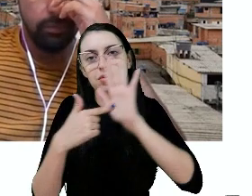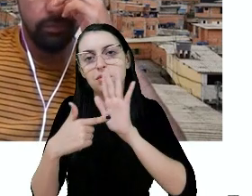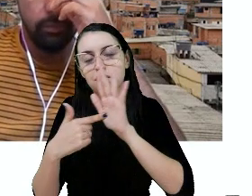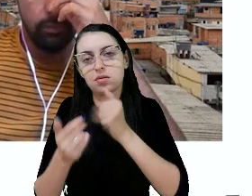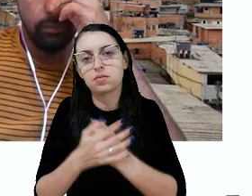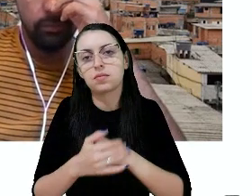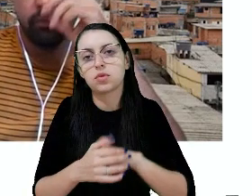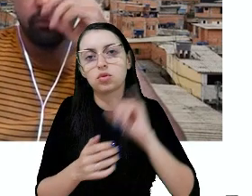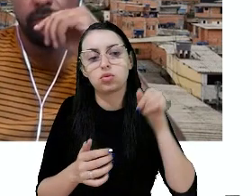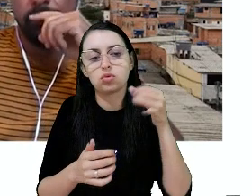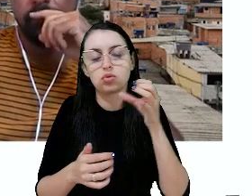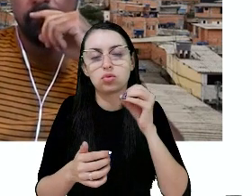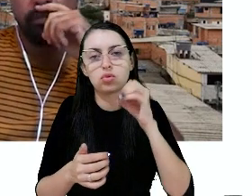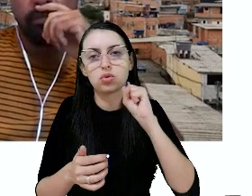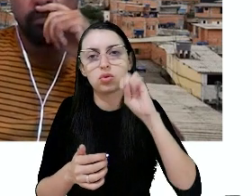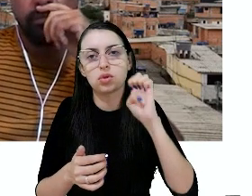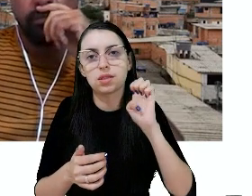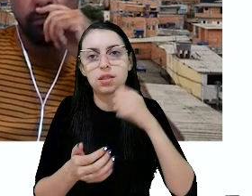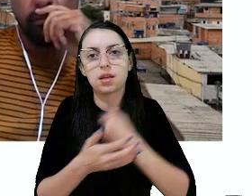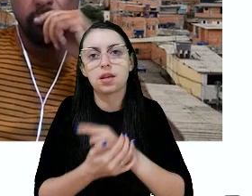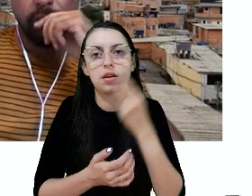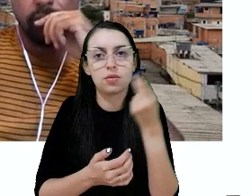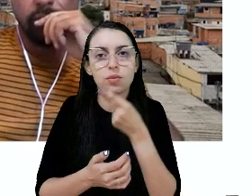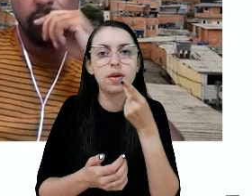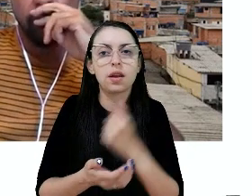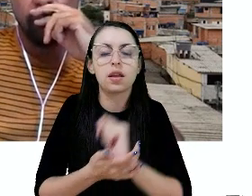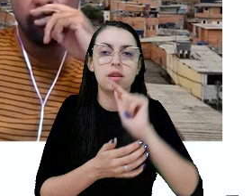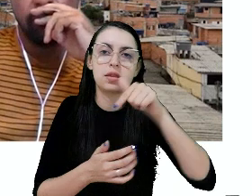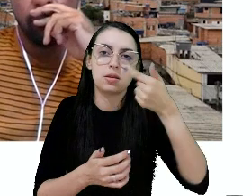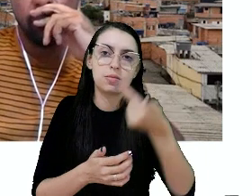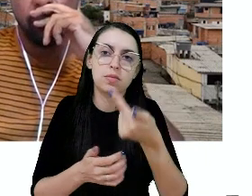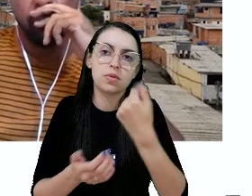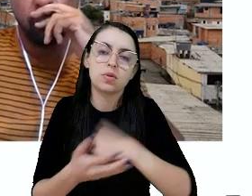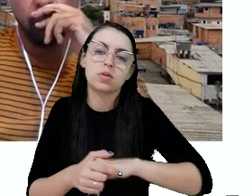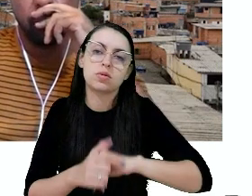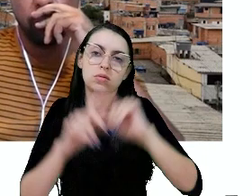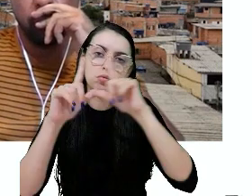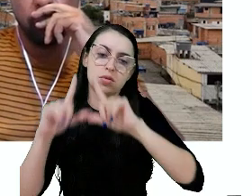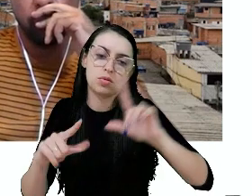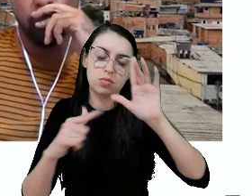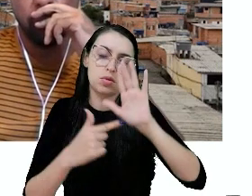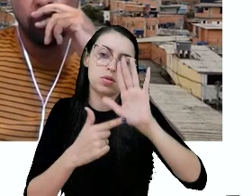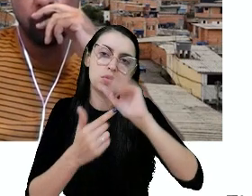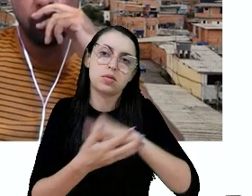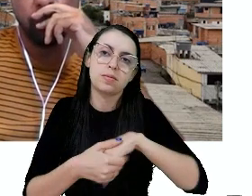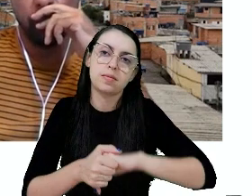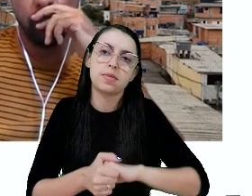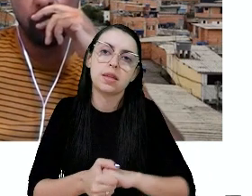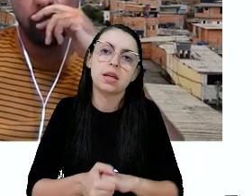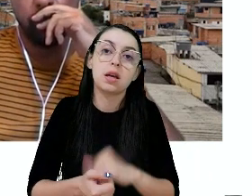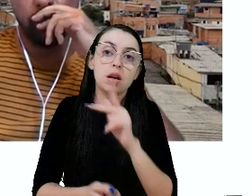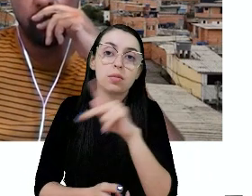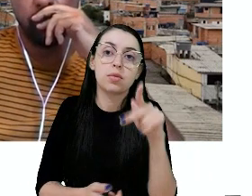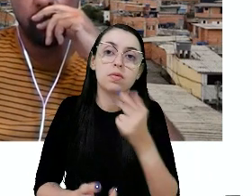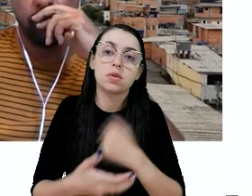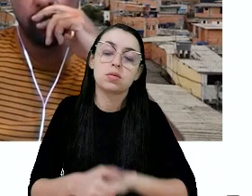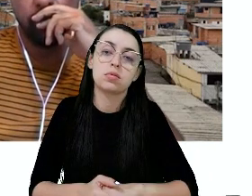de José Augusto com uma pequena fala e depois faremos as exposições. Então,